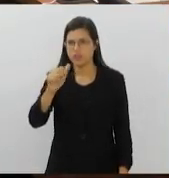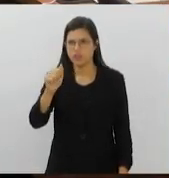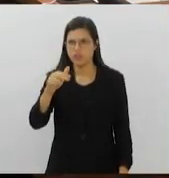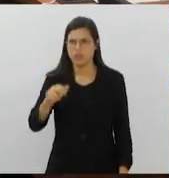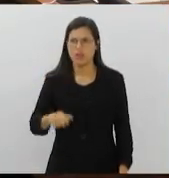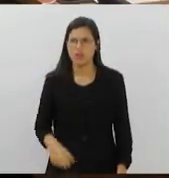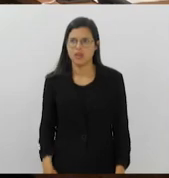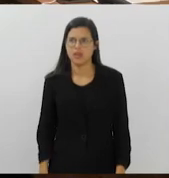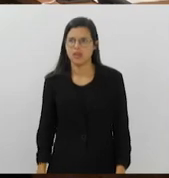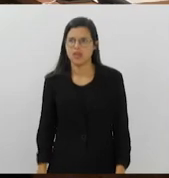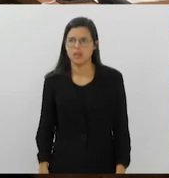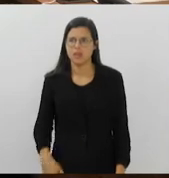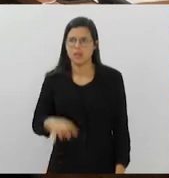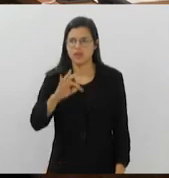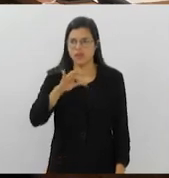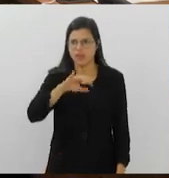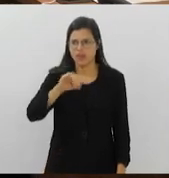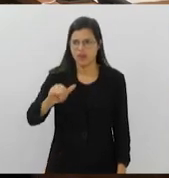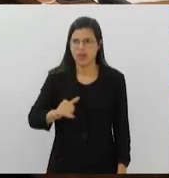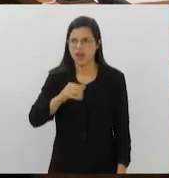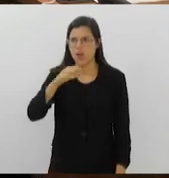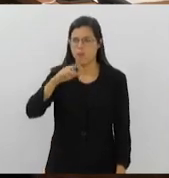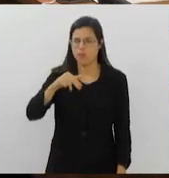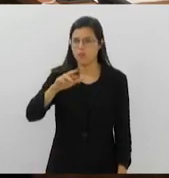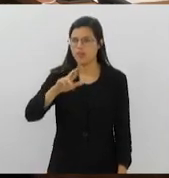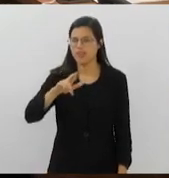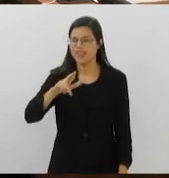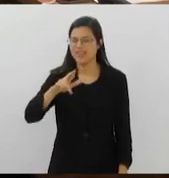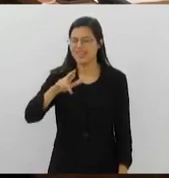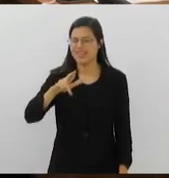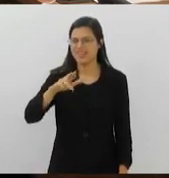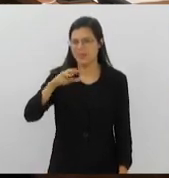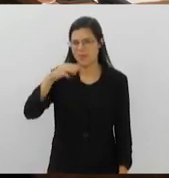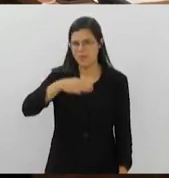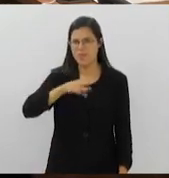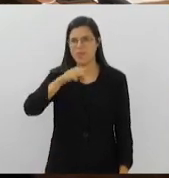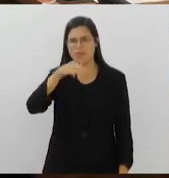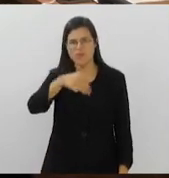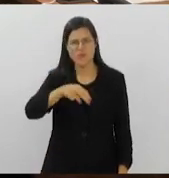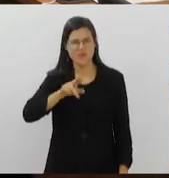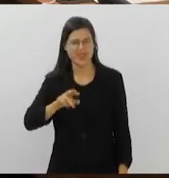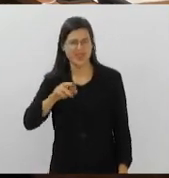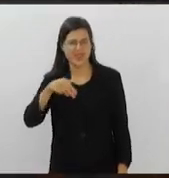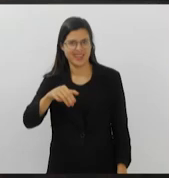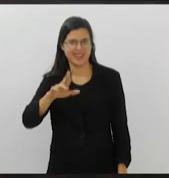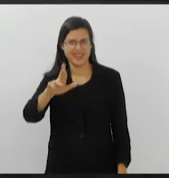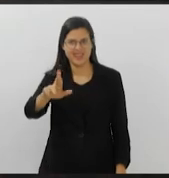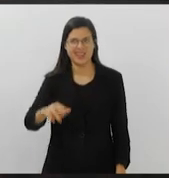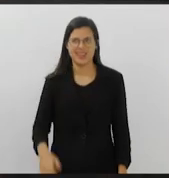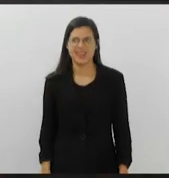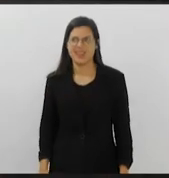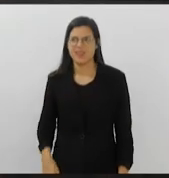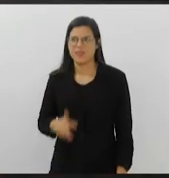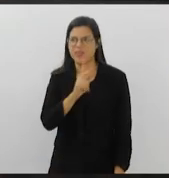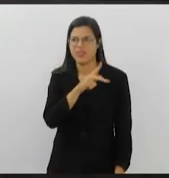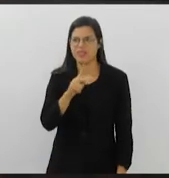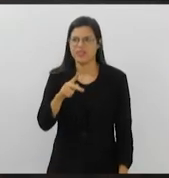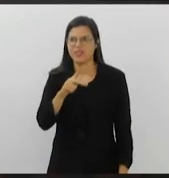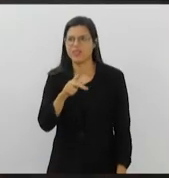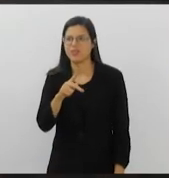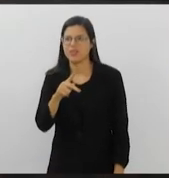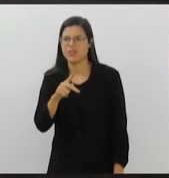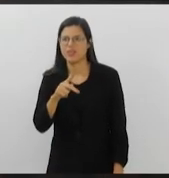TH Joias, nosso Munineto, querido Munineto, e todos, deputado, nossa deputada também de Angra, todos os deputados,